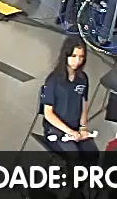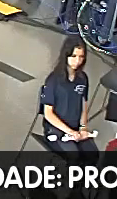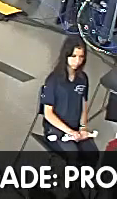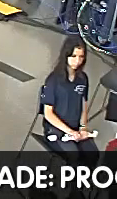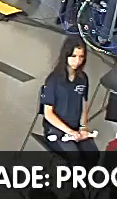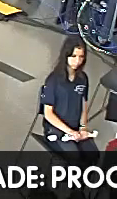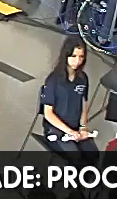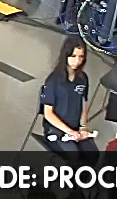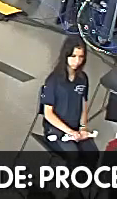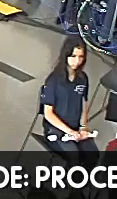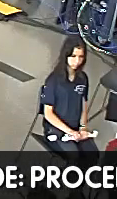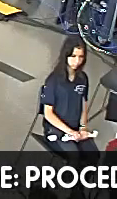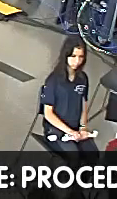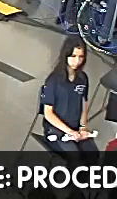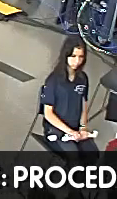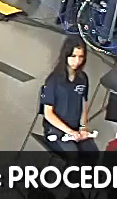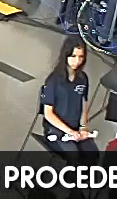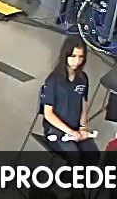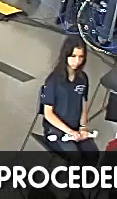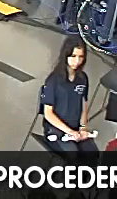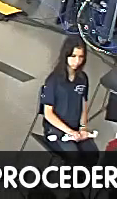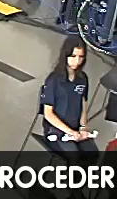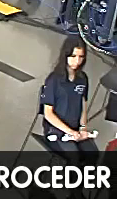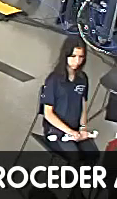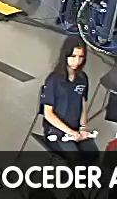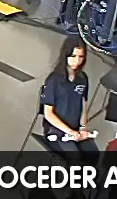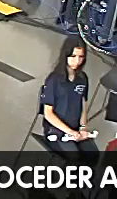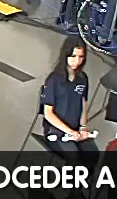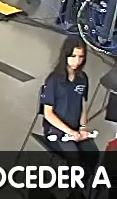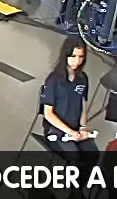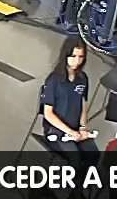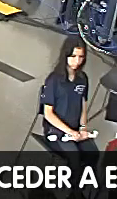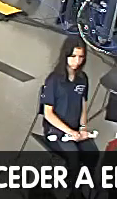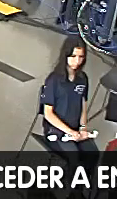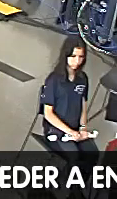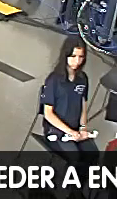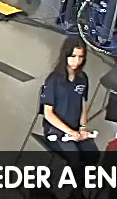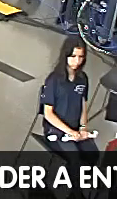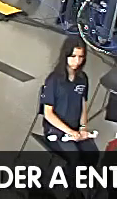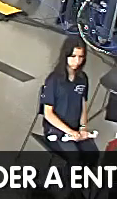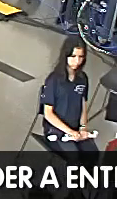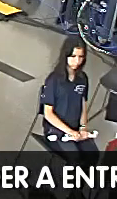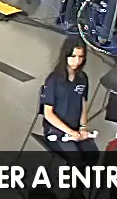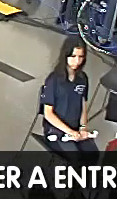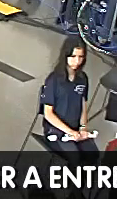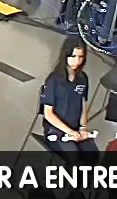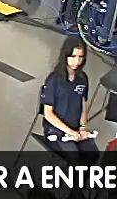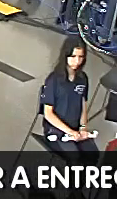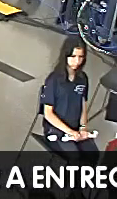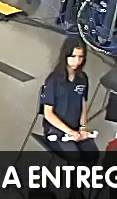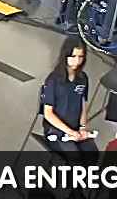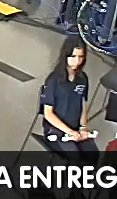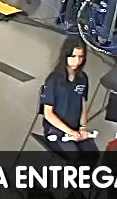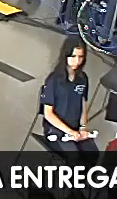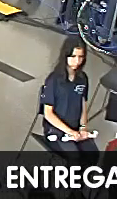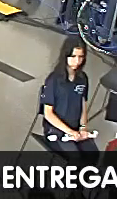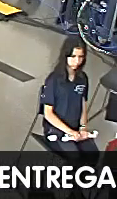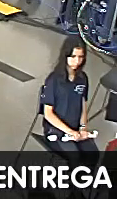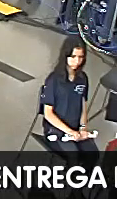nessa casa para outra celebração, o anúncio da aprovação desse projeto de lei, né, de utilidade